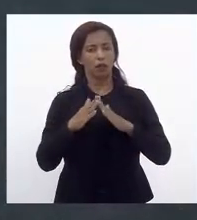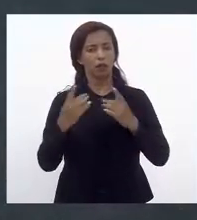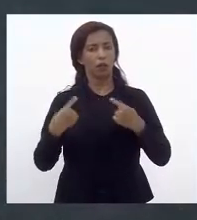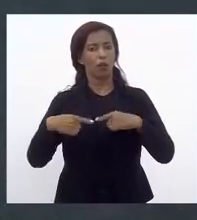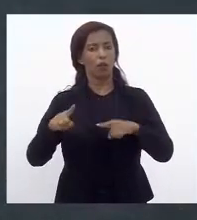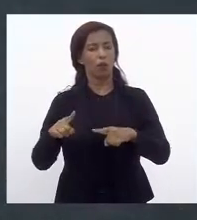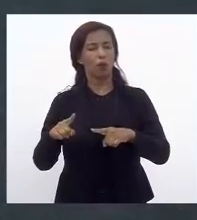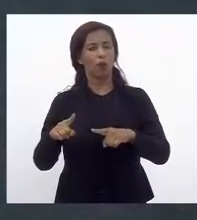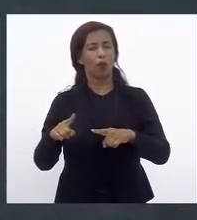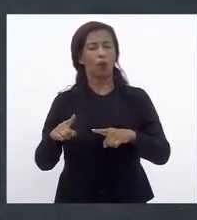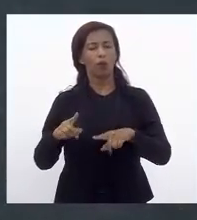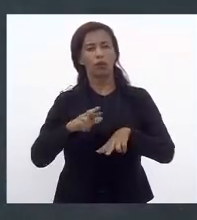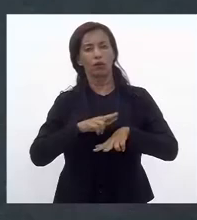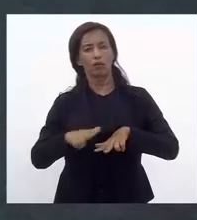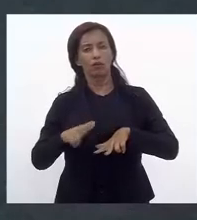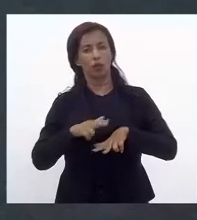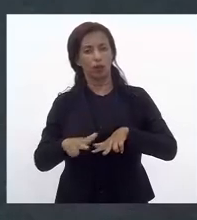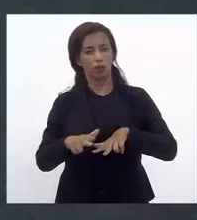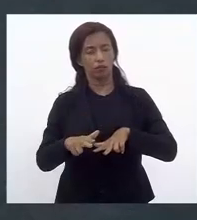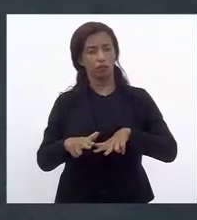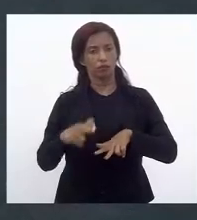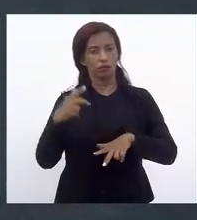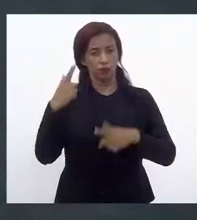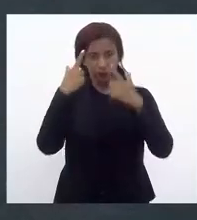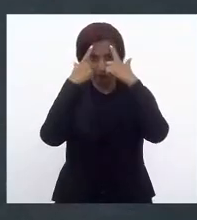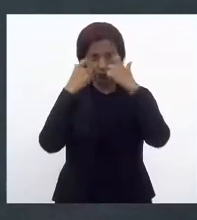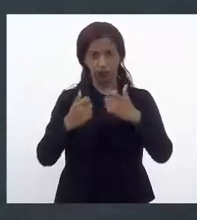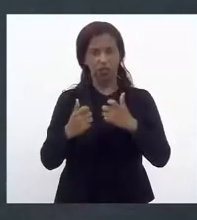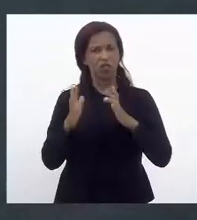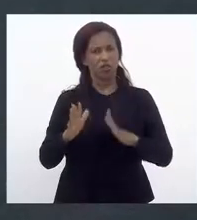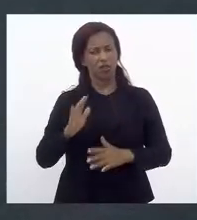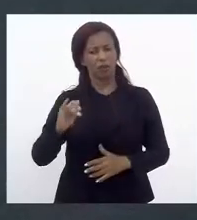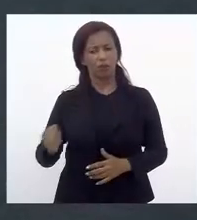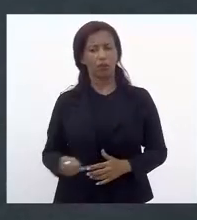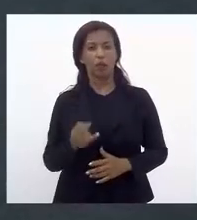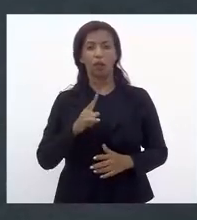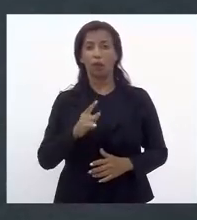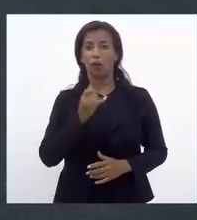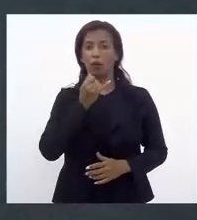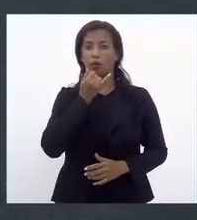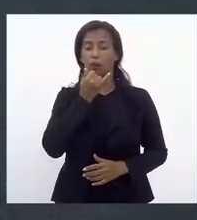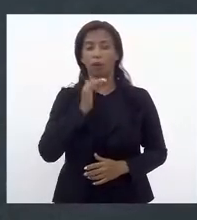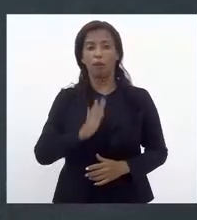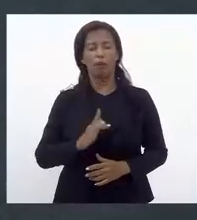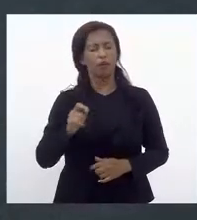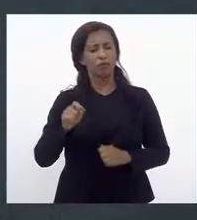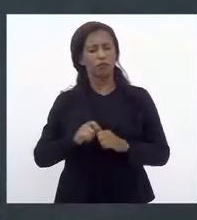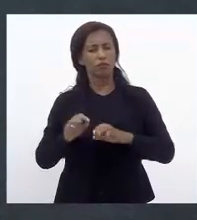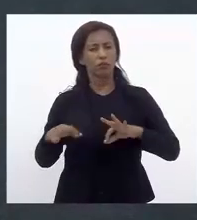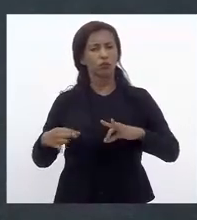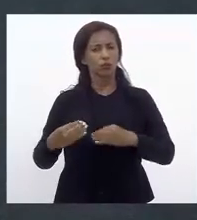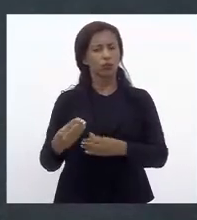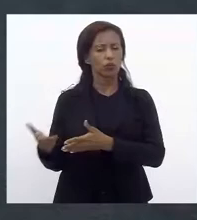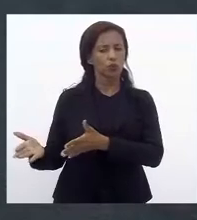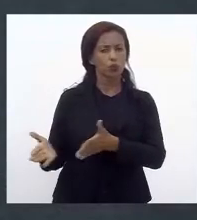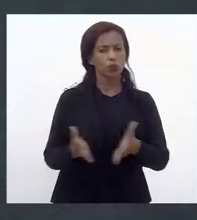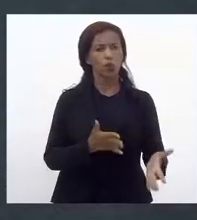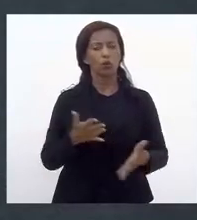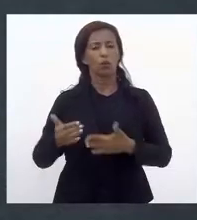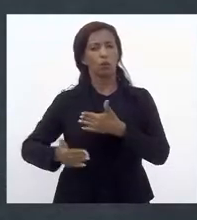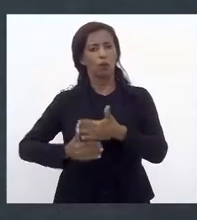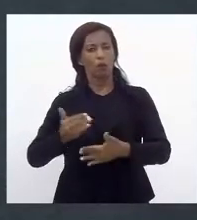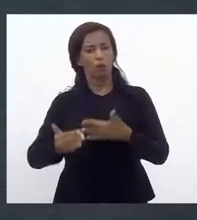a violência política de gênero e já nos utilizamos dela. Não à toa, nós fizemos aí todo o